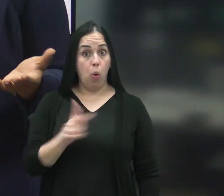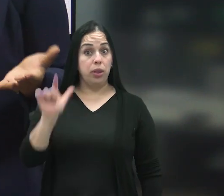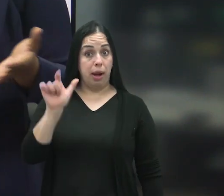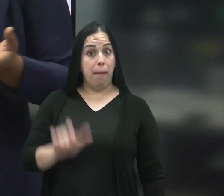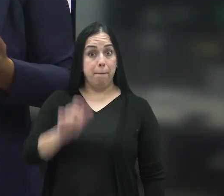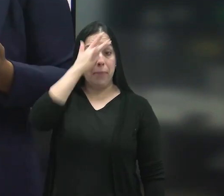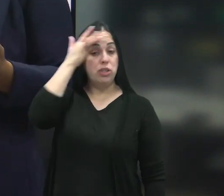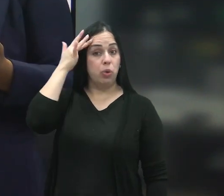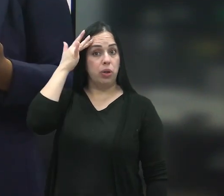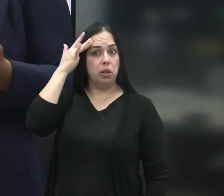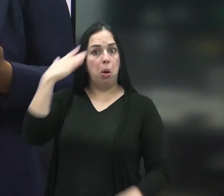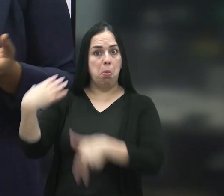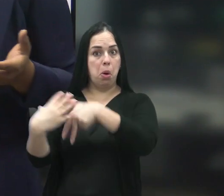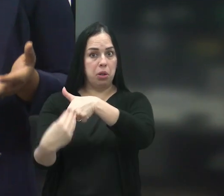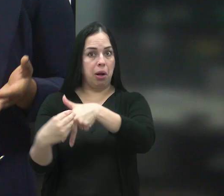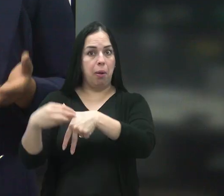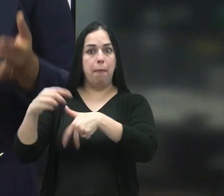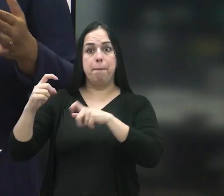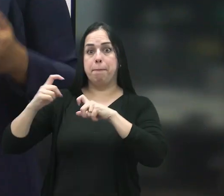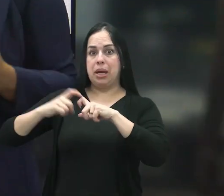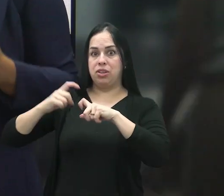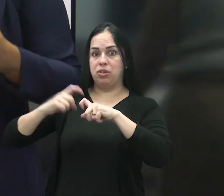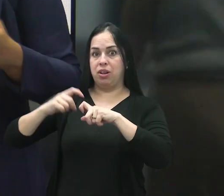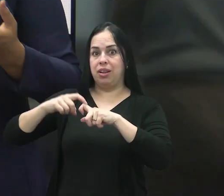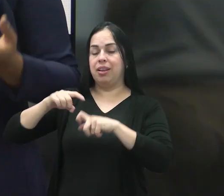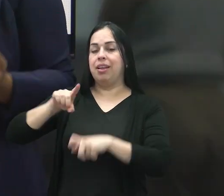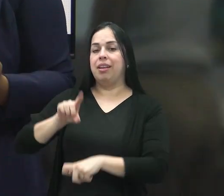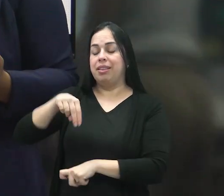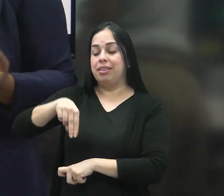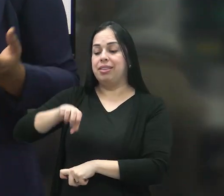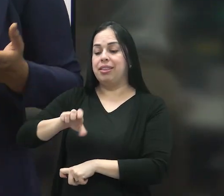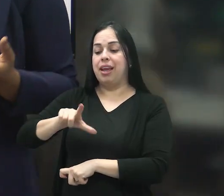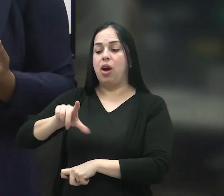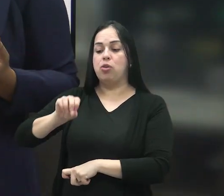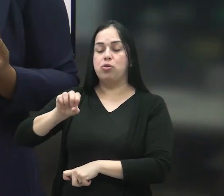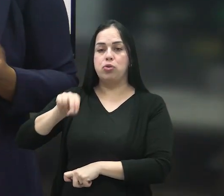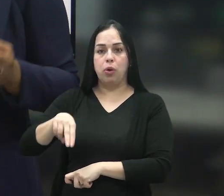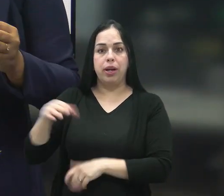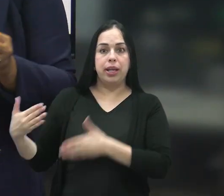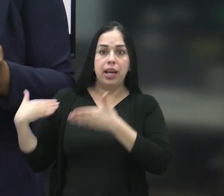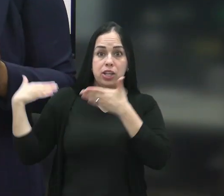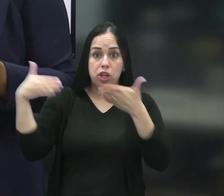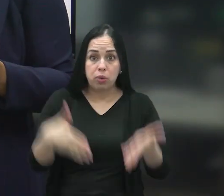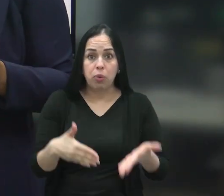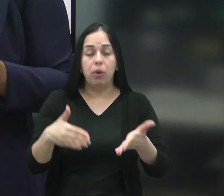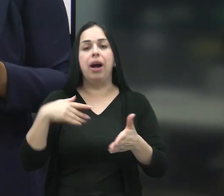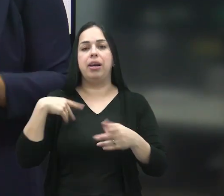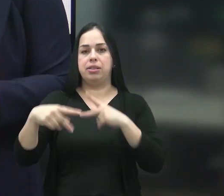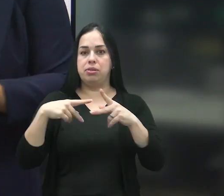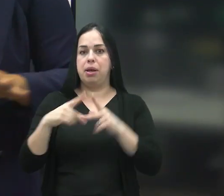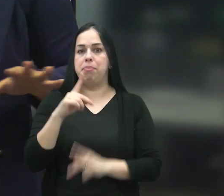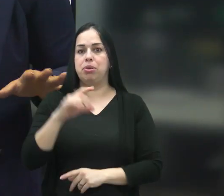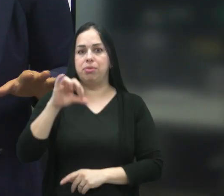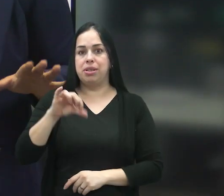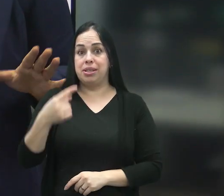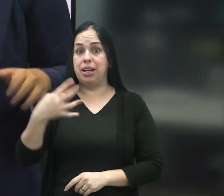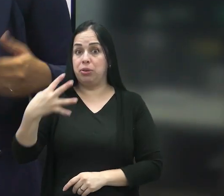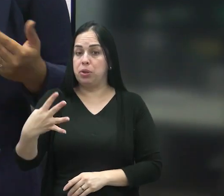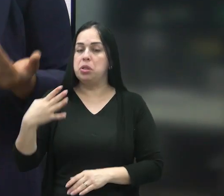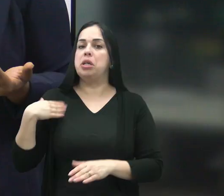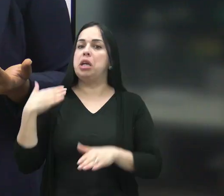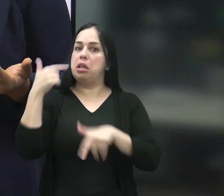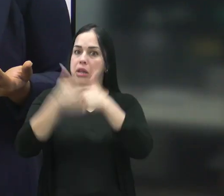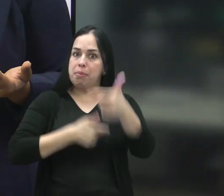Outro nome que deixou um legado importante foi o médico Nelson Silveira Dávila. Ele chegou à cidade em 1914 e se dedicou por